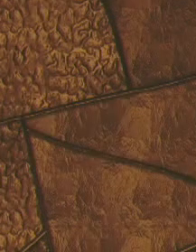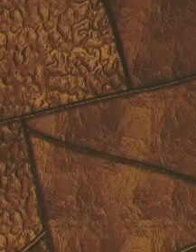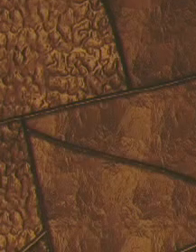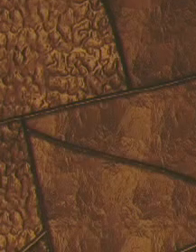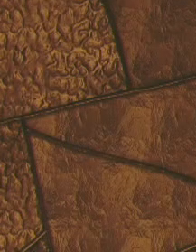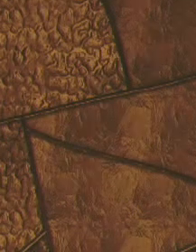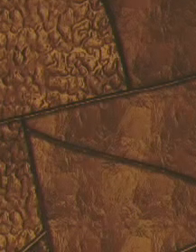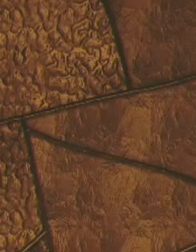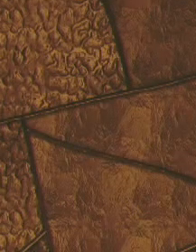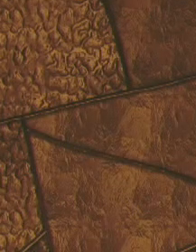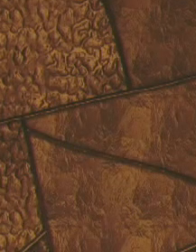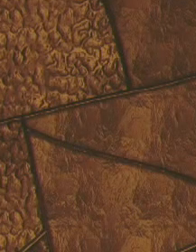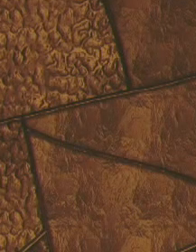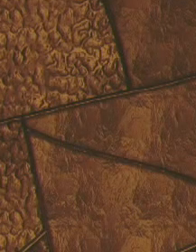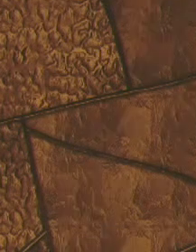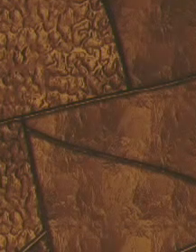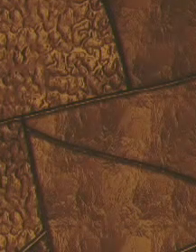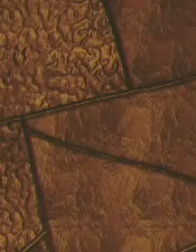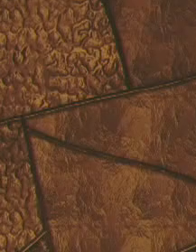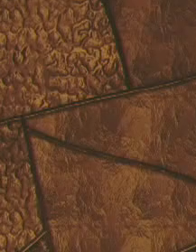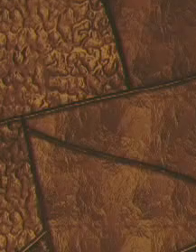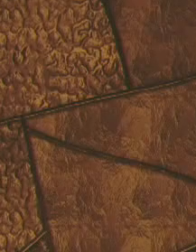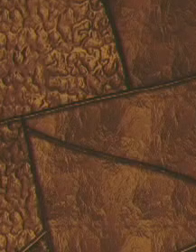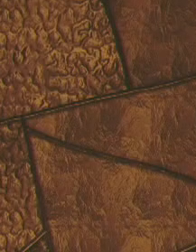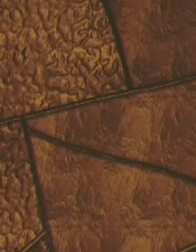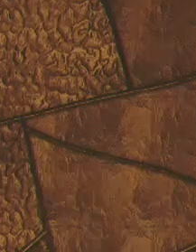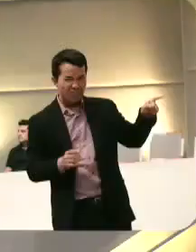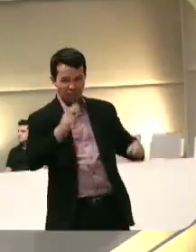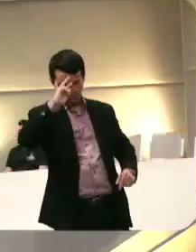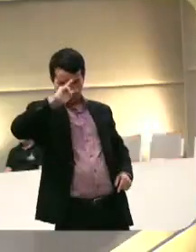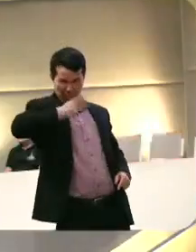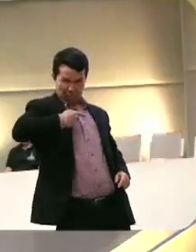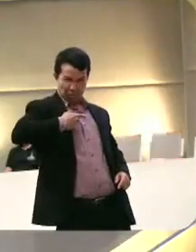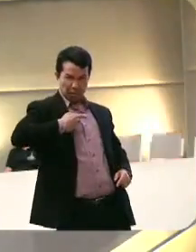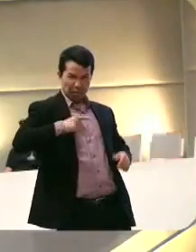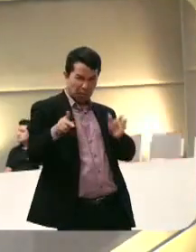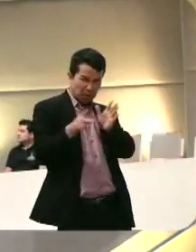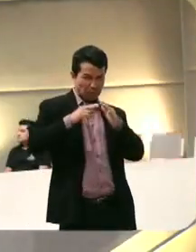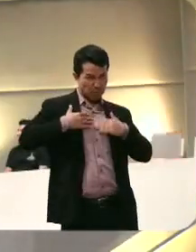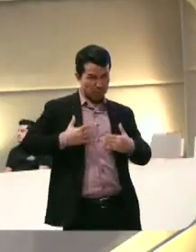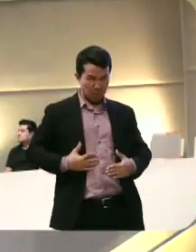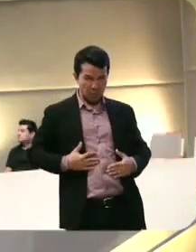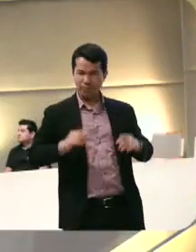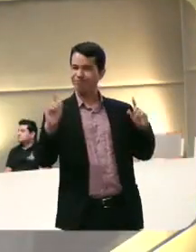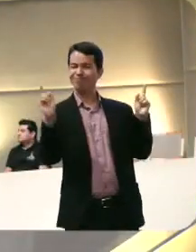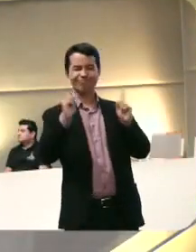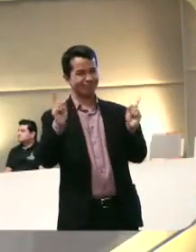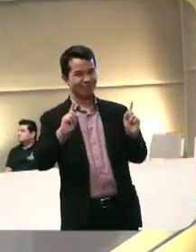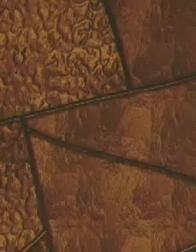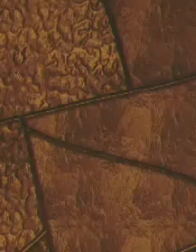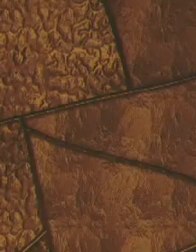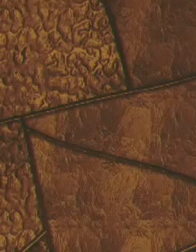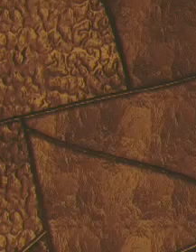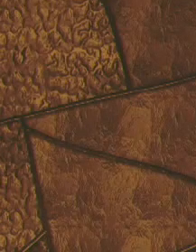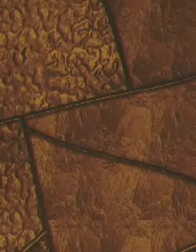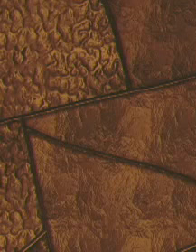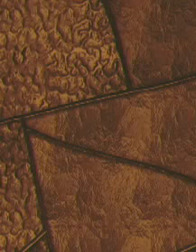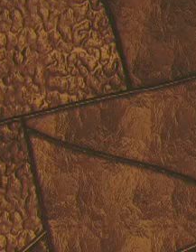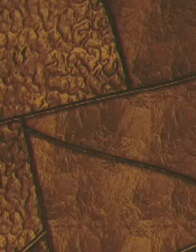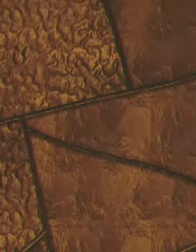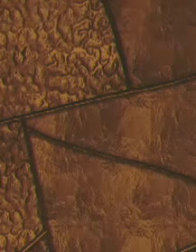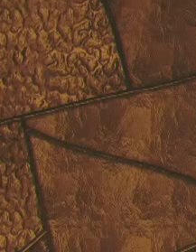por Deus, e que vocês não são de si mesmos? Efésios capítulo 2, versículo 22.